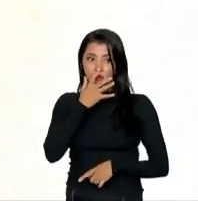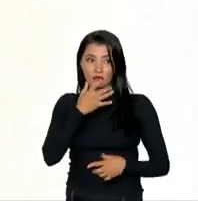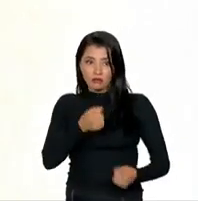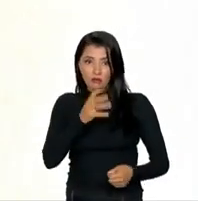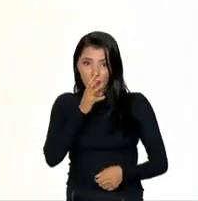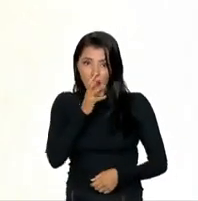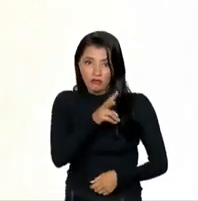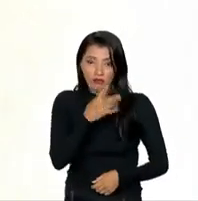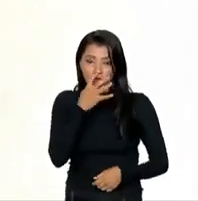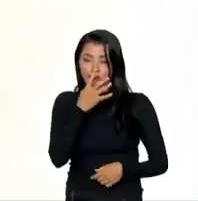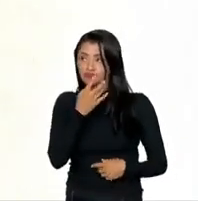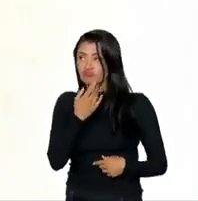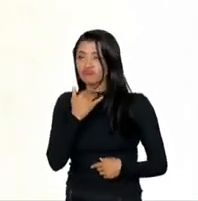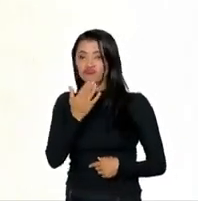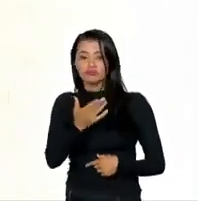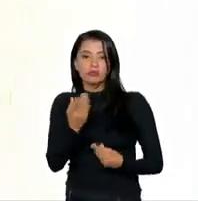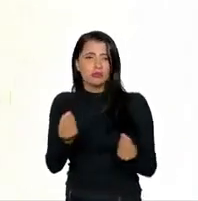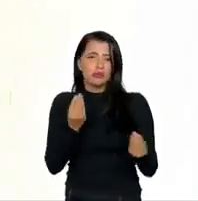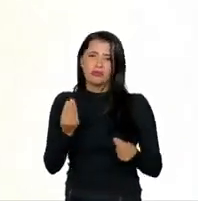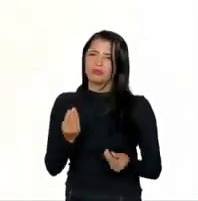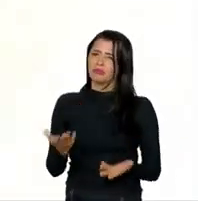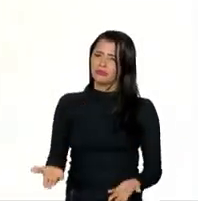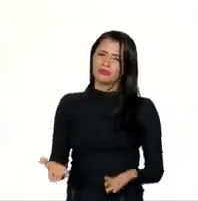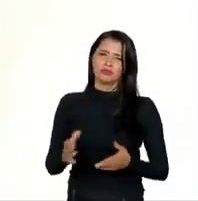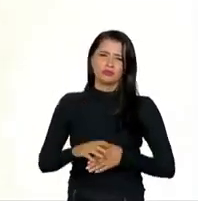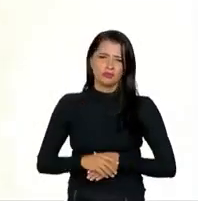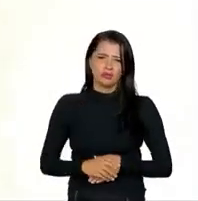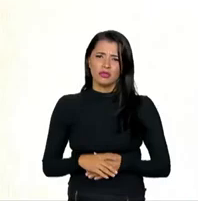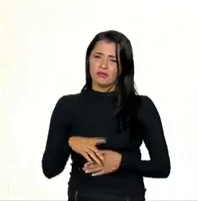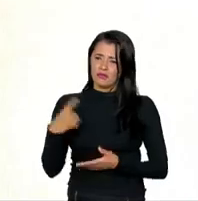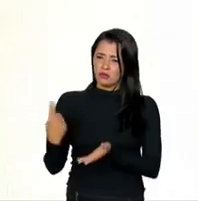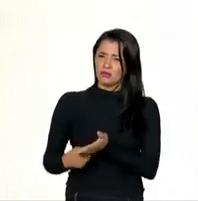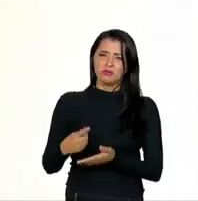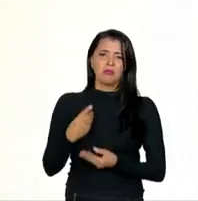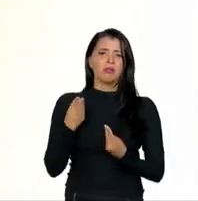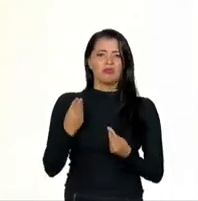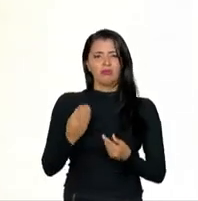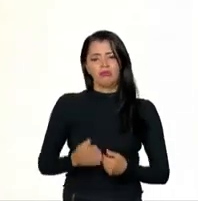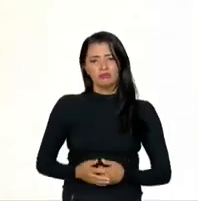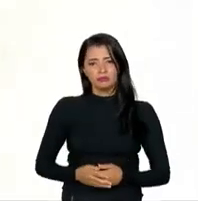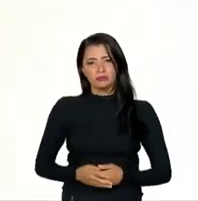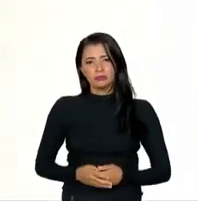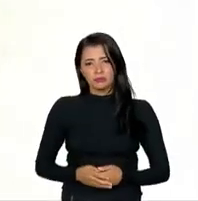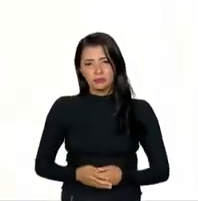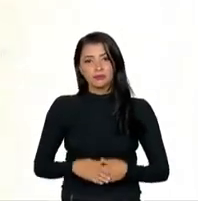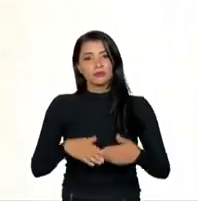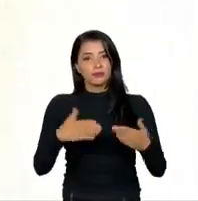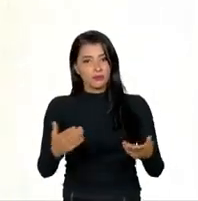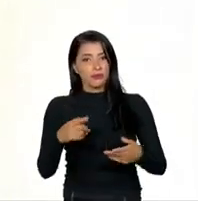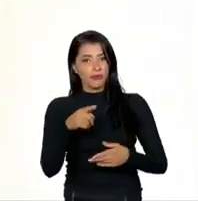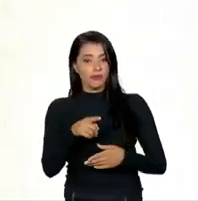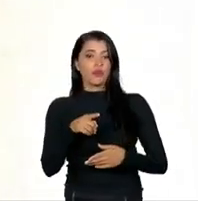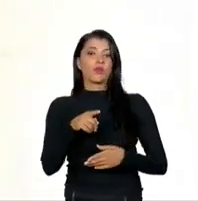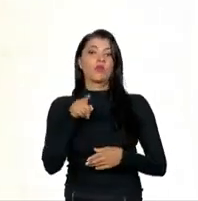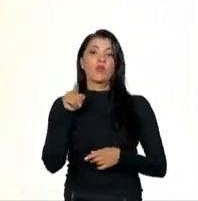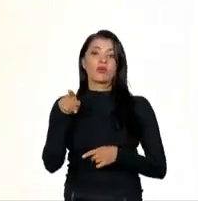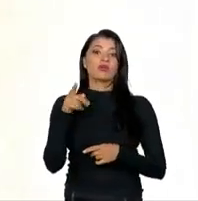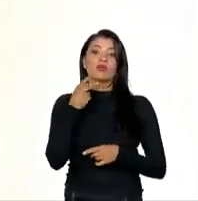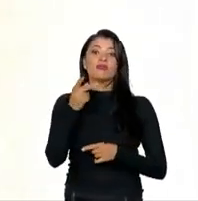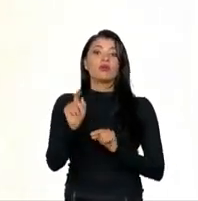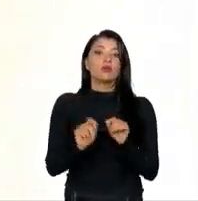indignado, não adianta fazer compromisso. Então, o que ele lá está querendo